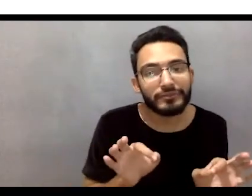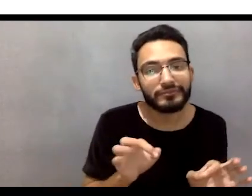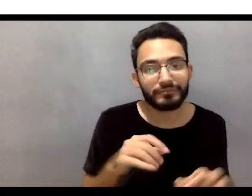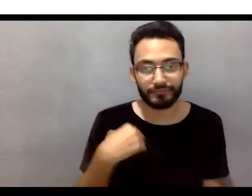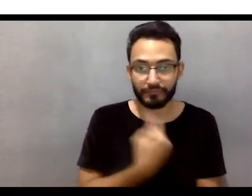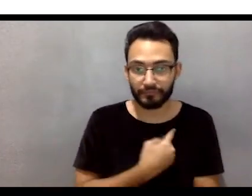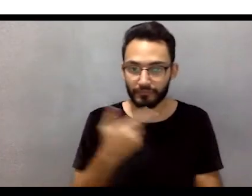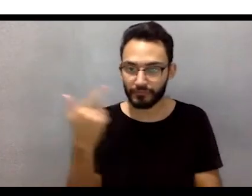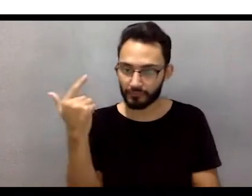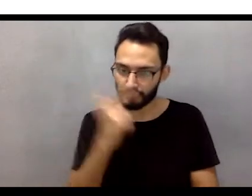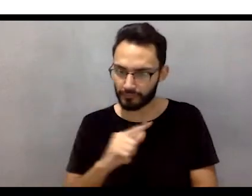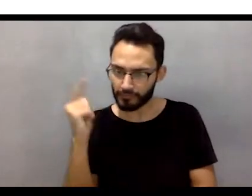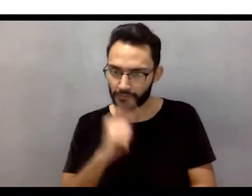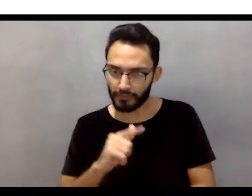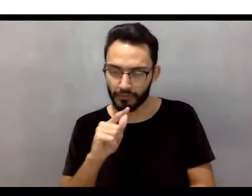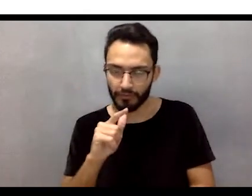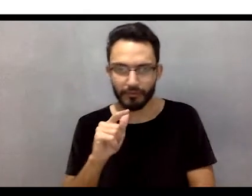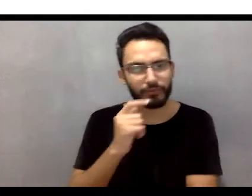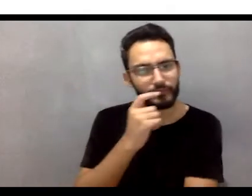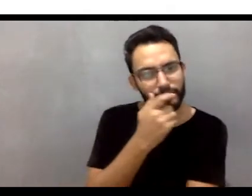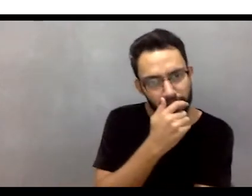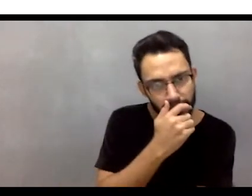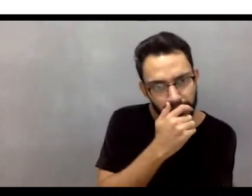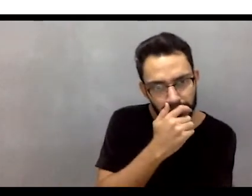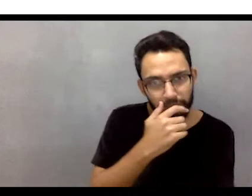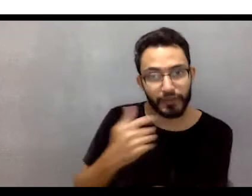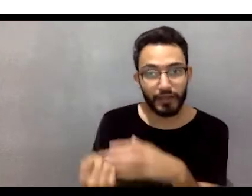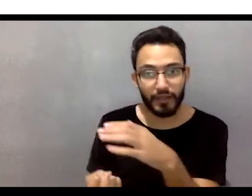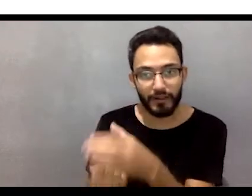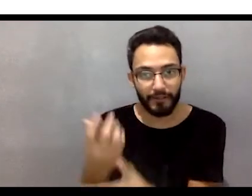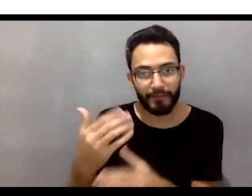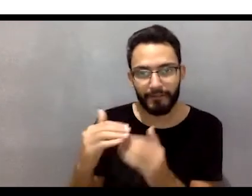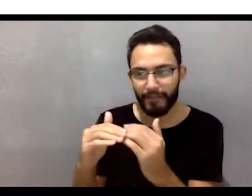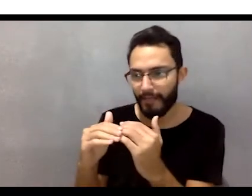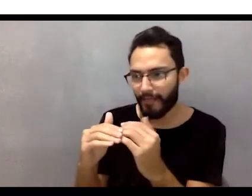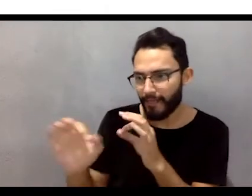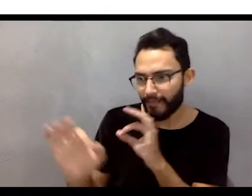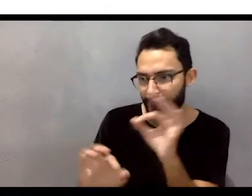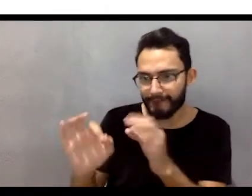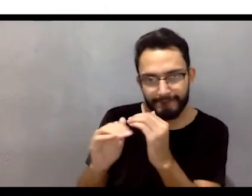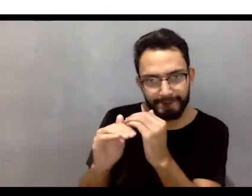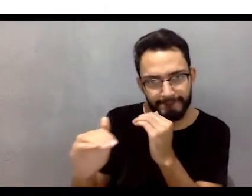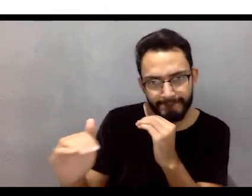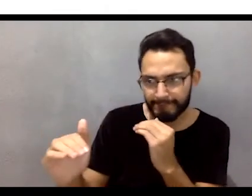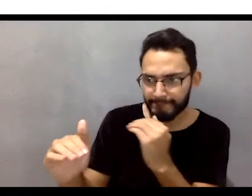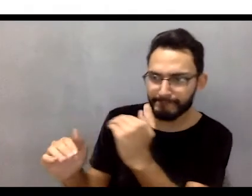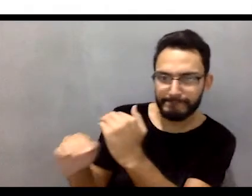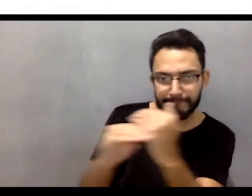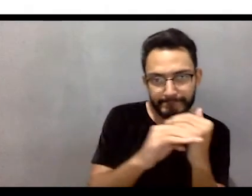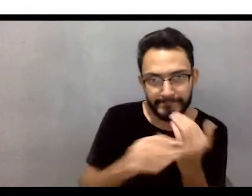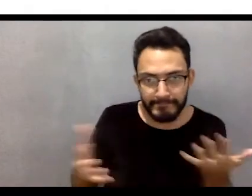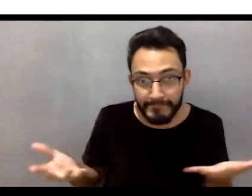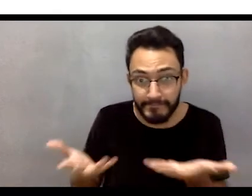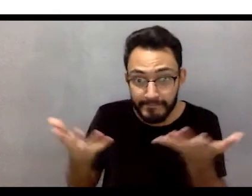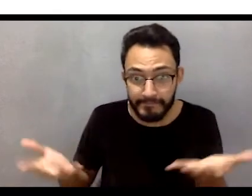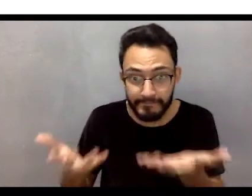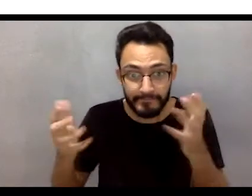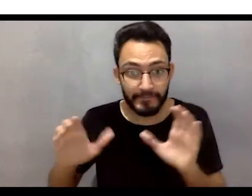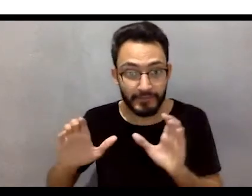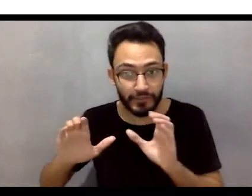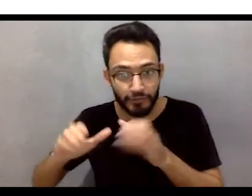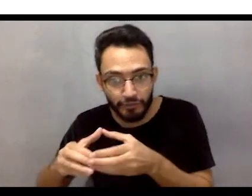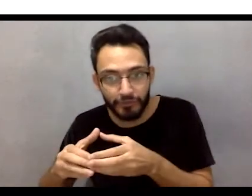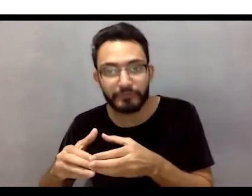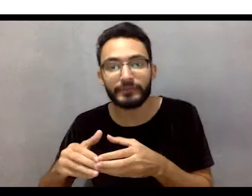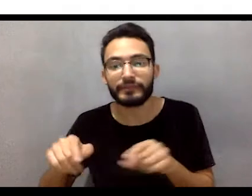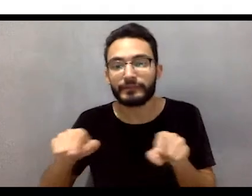a gente consegue, com esta abordagem, criar um alinhamento e um engajamento do time